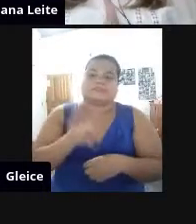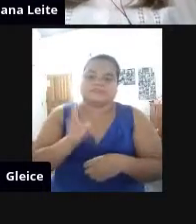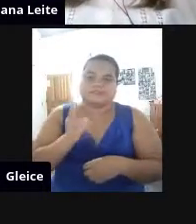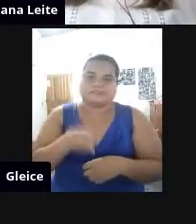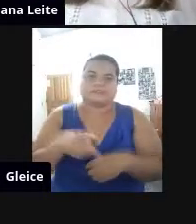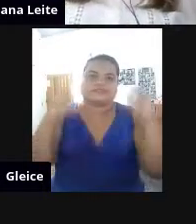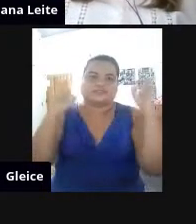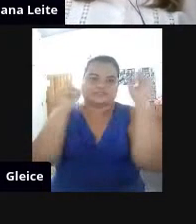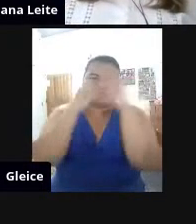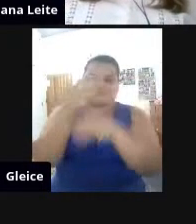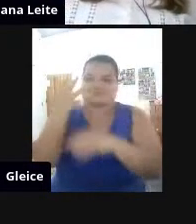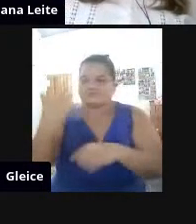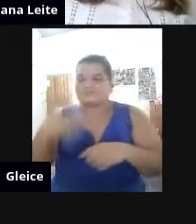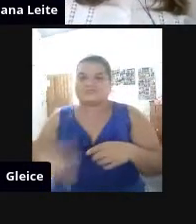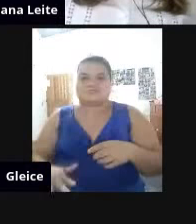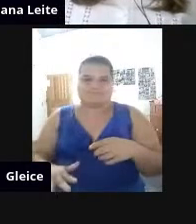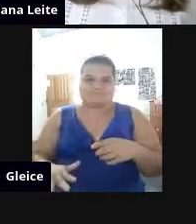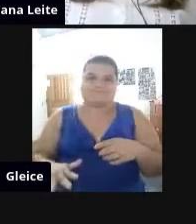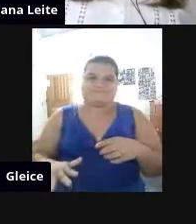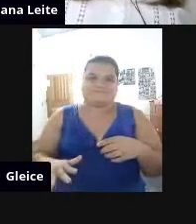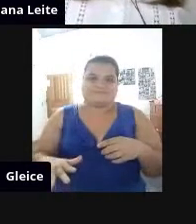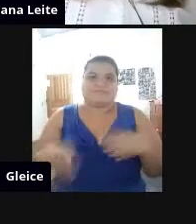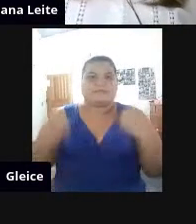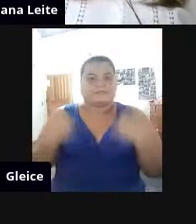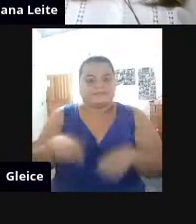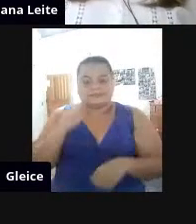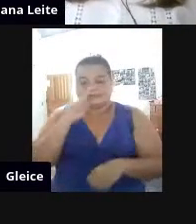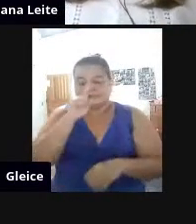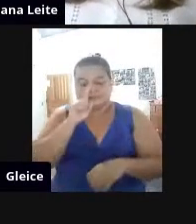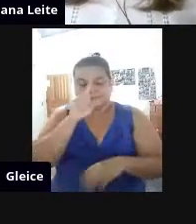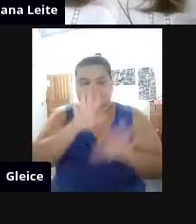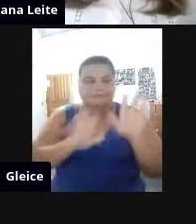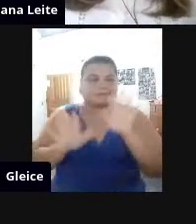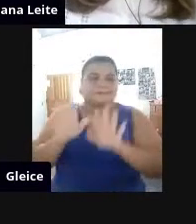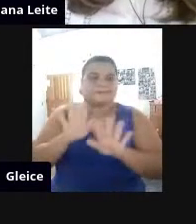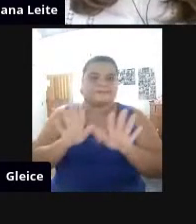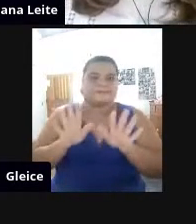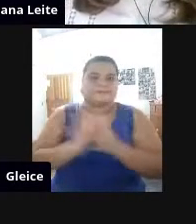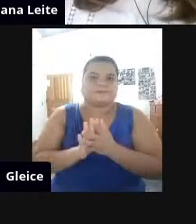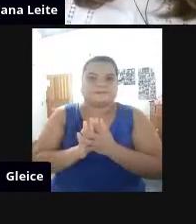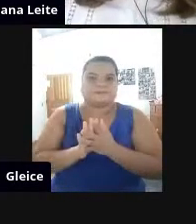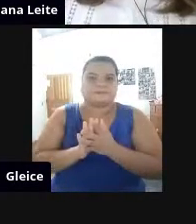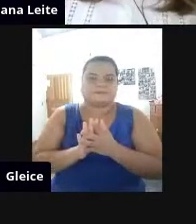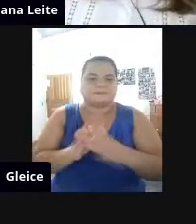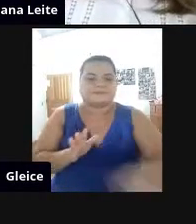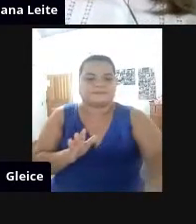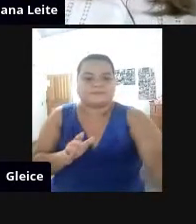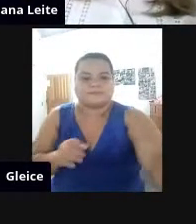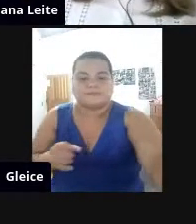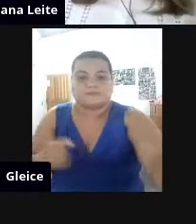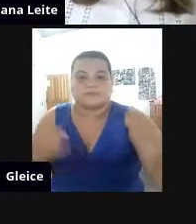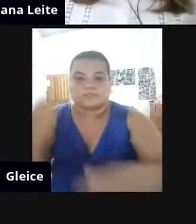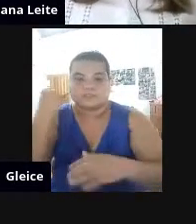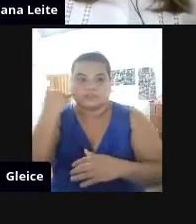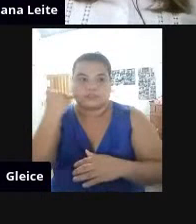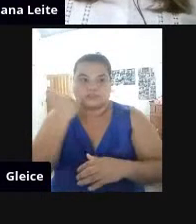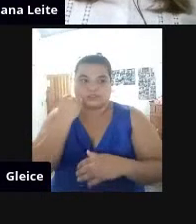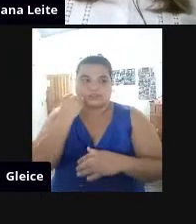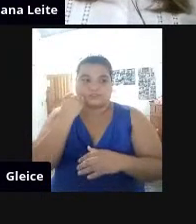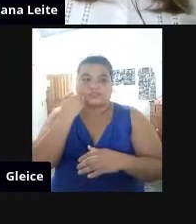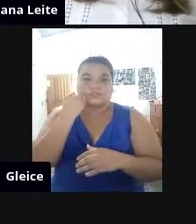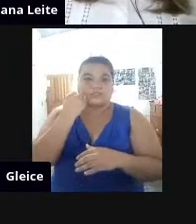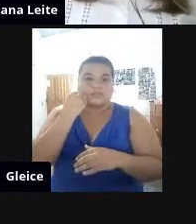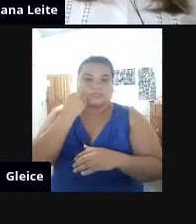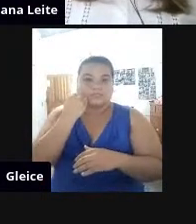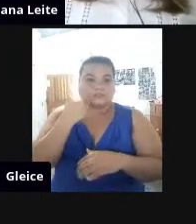realizar, tá? Então, a gente precisa ter cuidado com isso. Dietas com baixo teor de fenol, né? Os fenóis, eles são substâncias